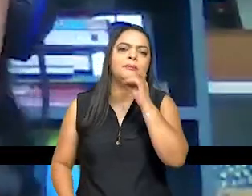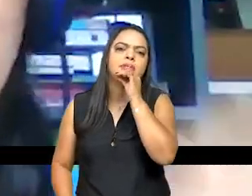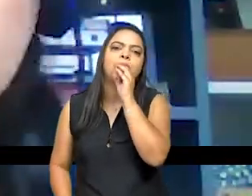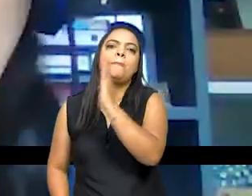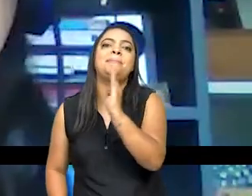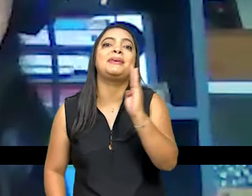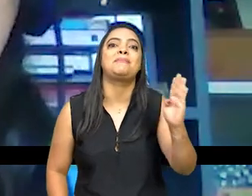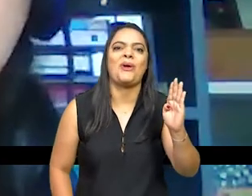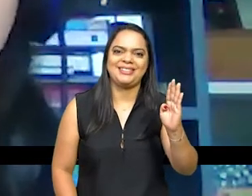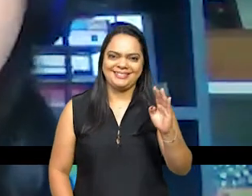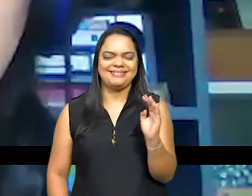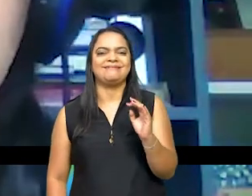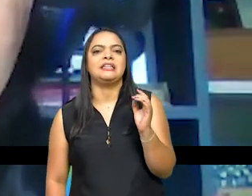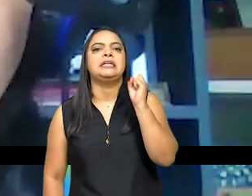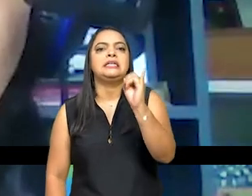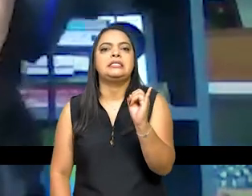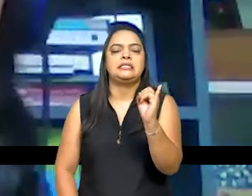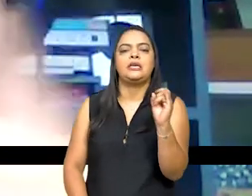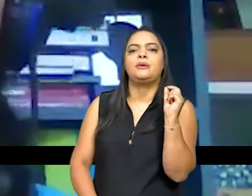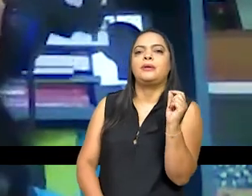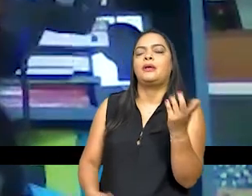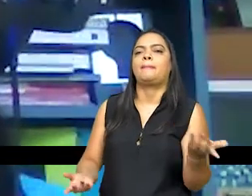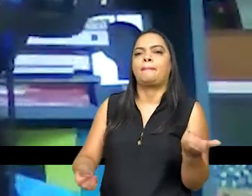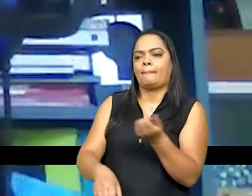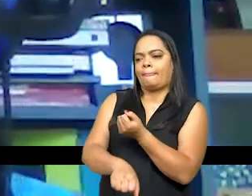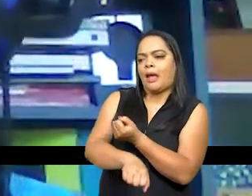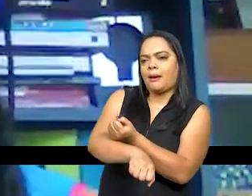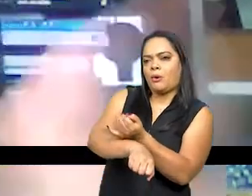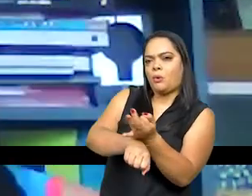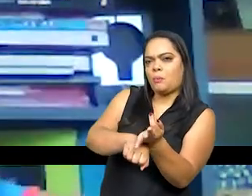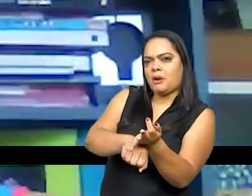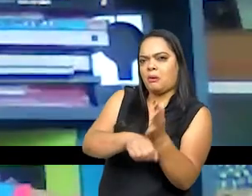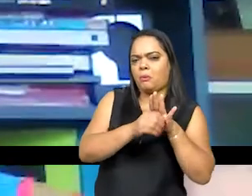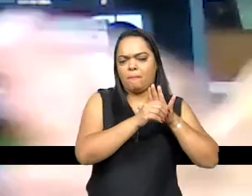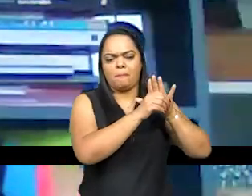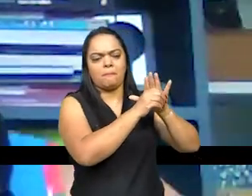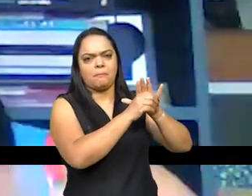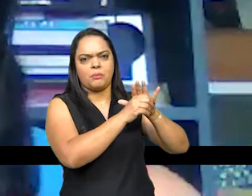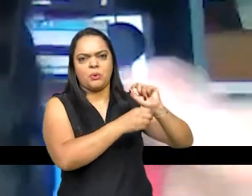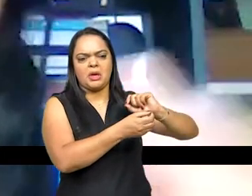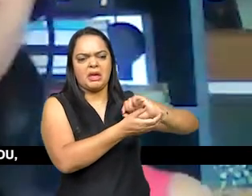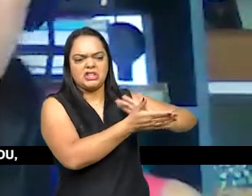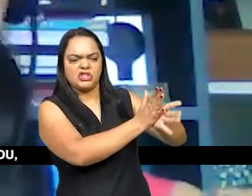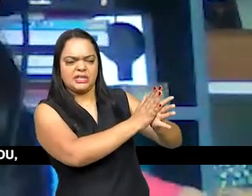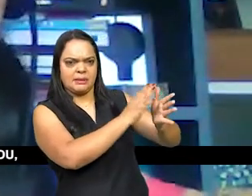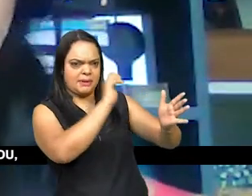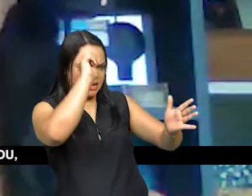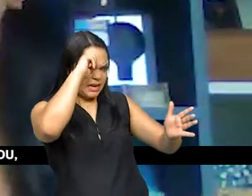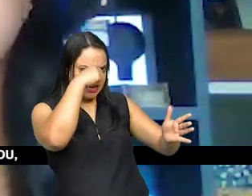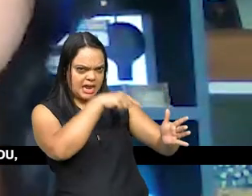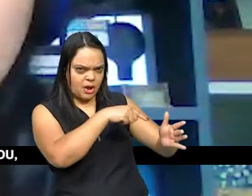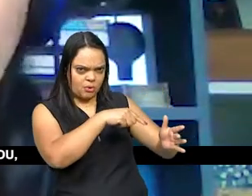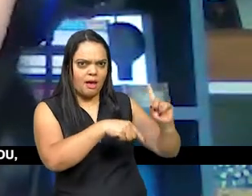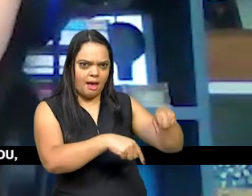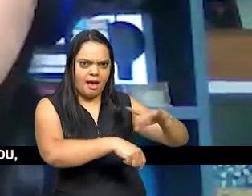um branco discrimina um negro, ele está sendo racista? Essa foi uma discussão, né, que estava na boca do povo. Não,